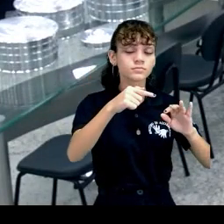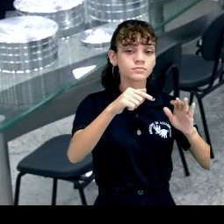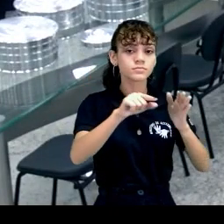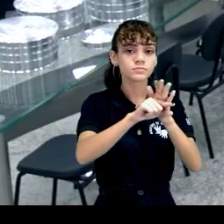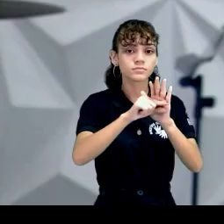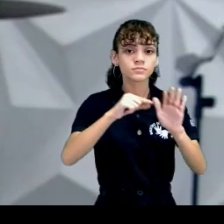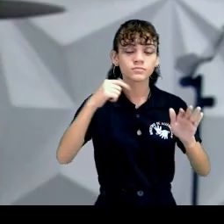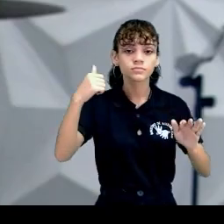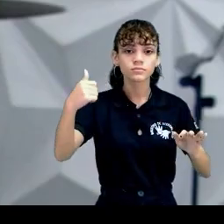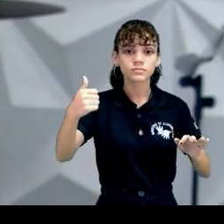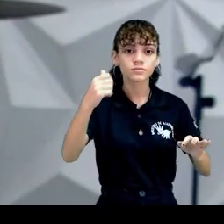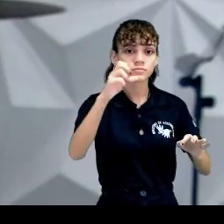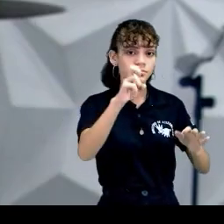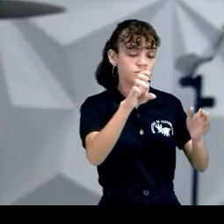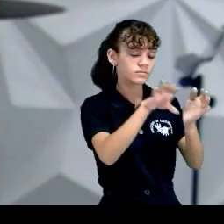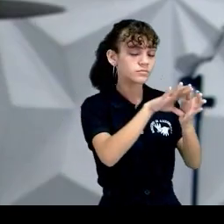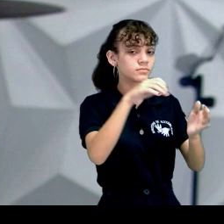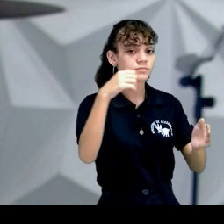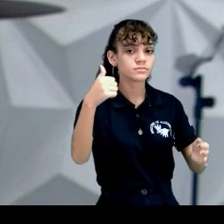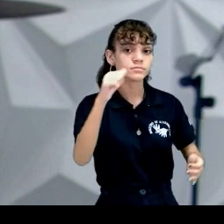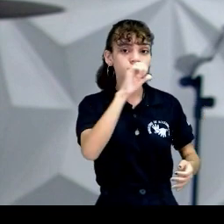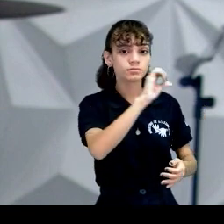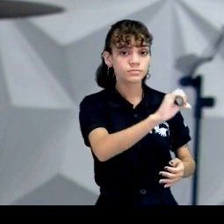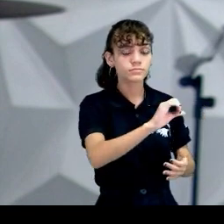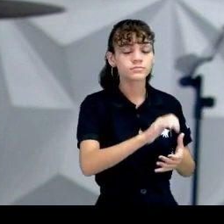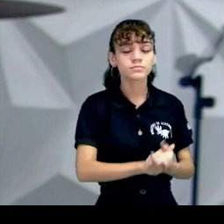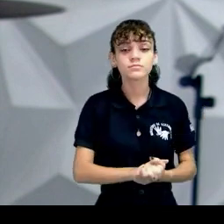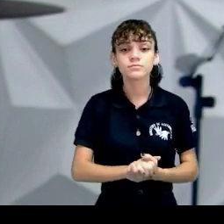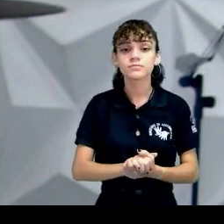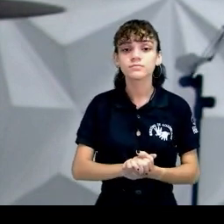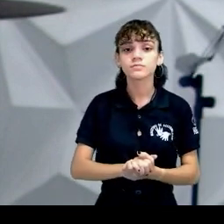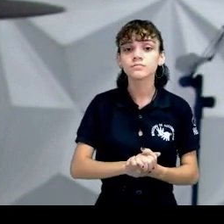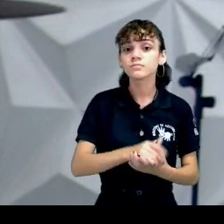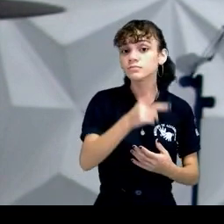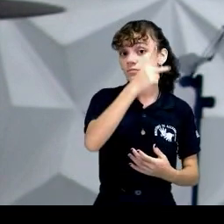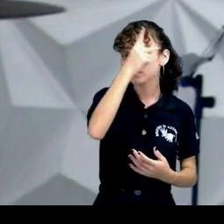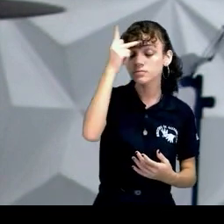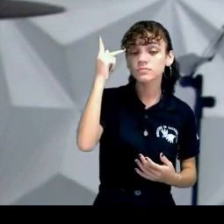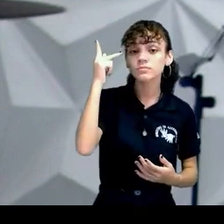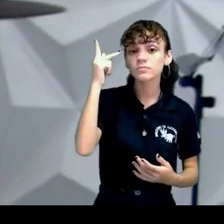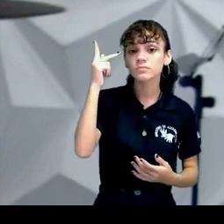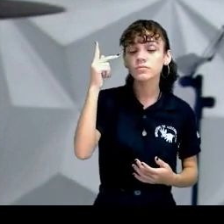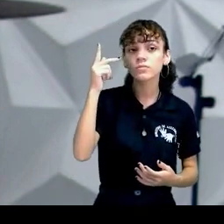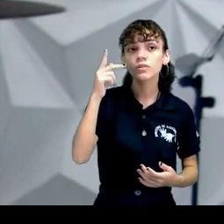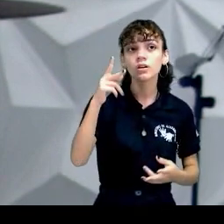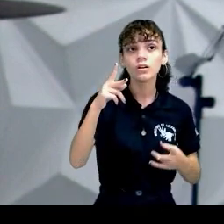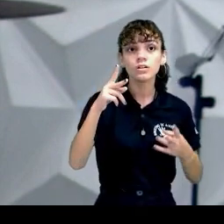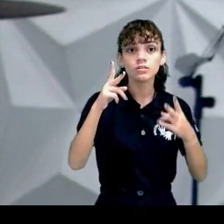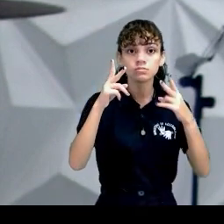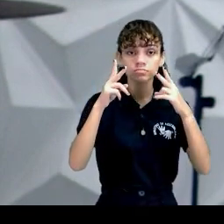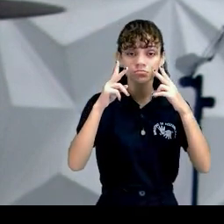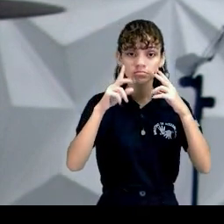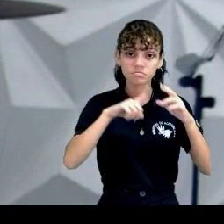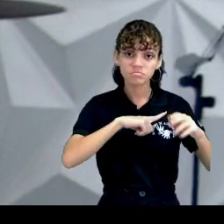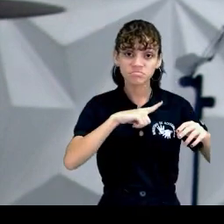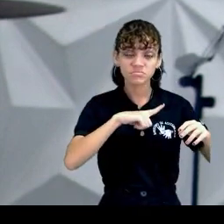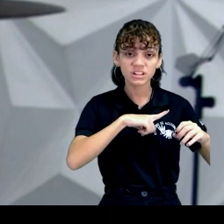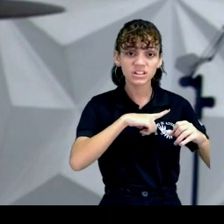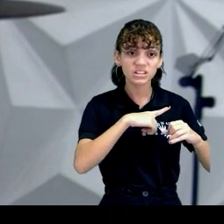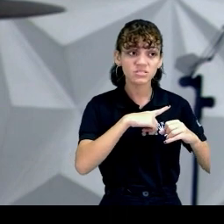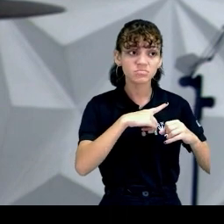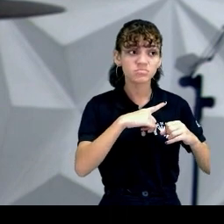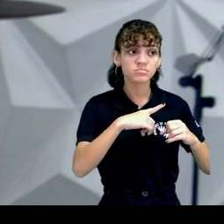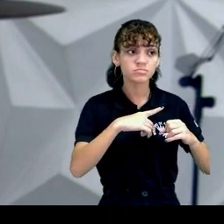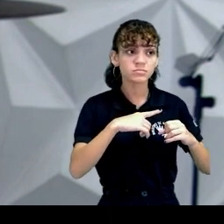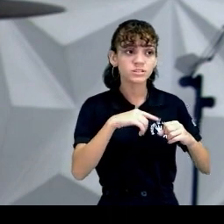ao ver-se curado, voltou a Jesus, louvando a Deus em alta voz. Lançou-se a seus pés, agradecendo-lhe